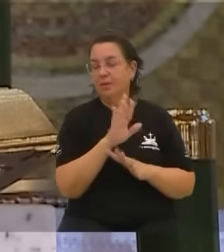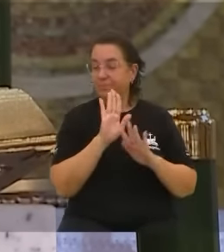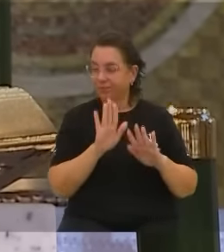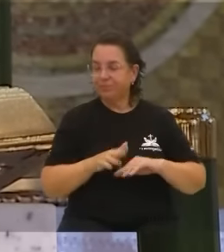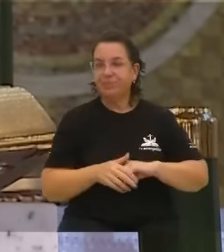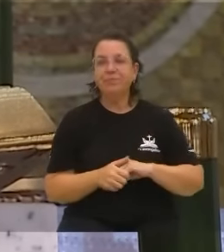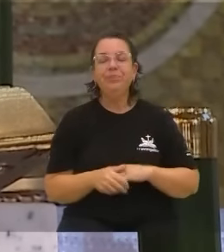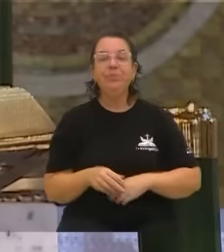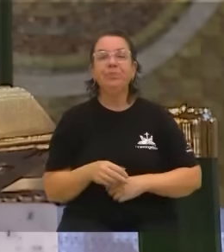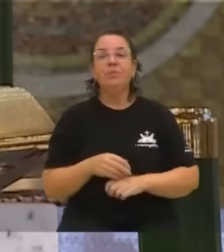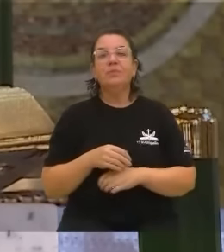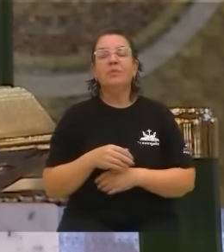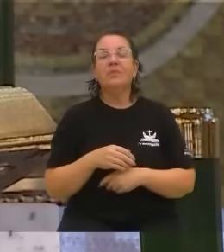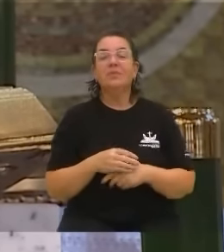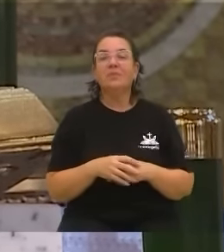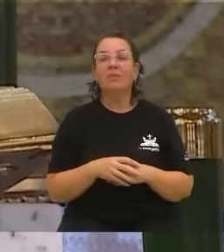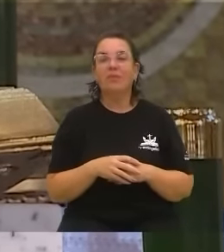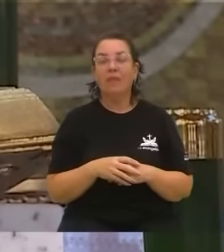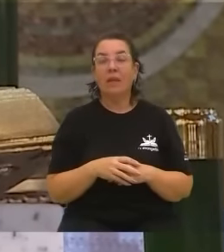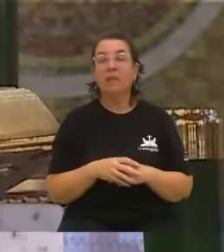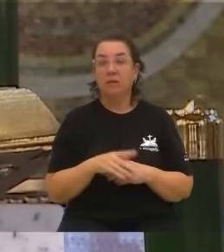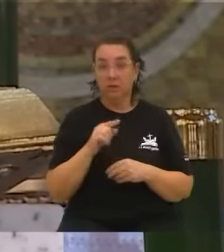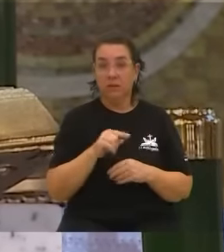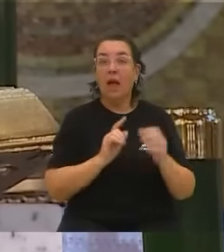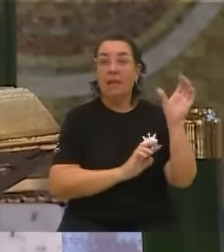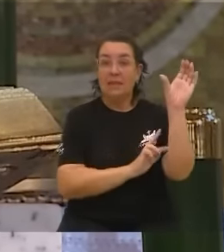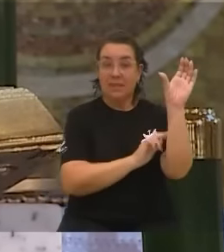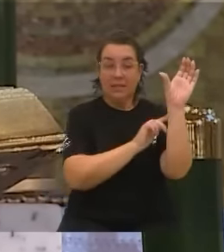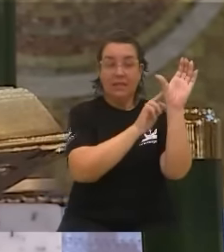impressionante que Zaqueu,